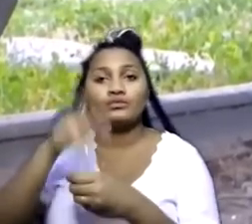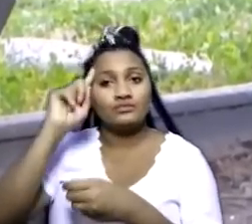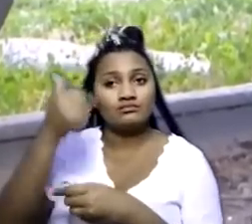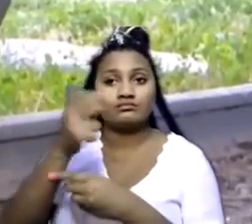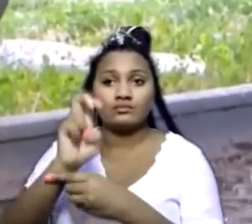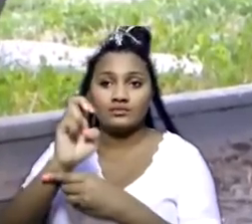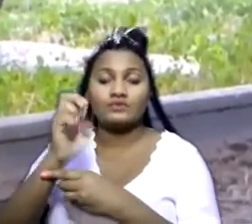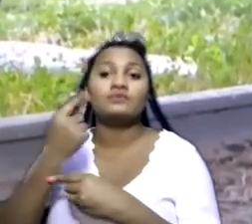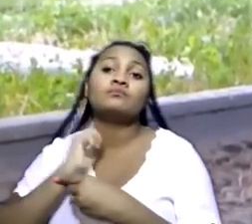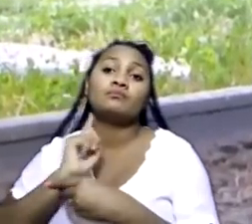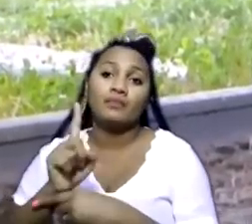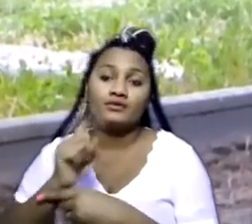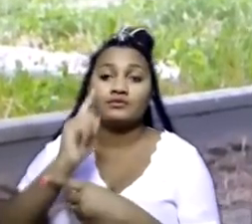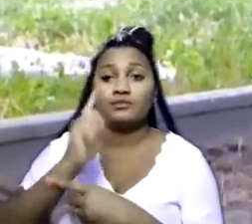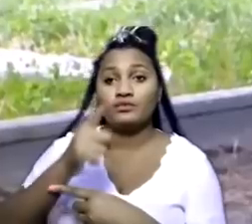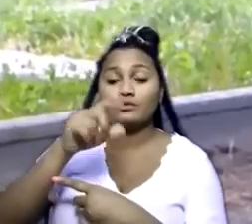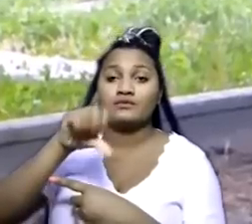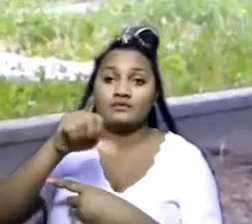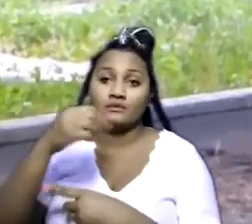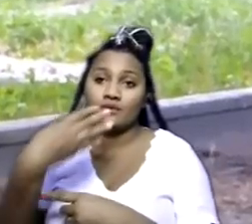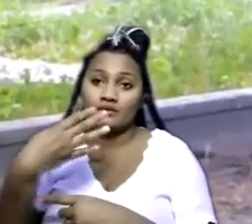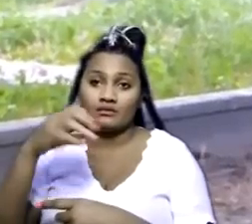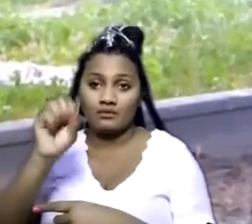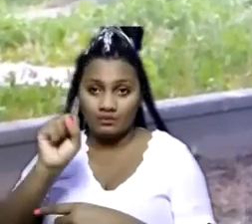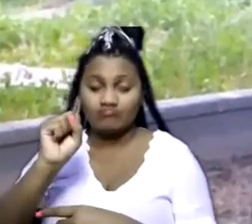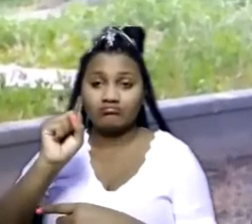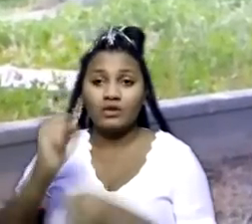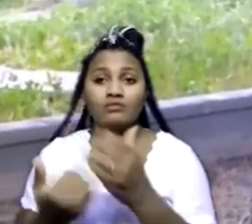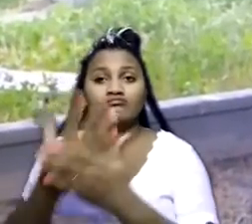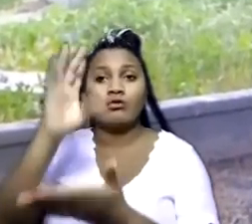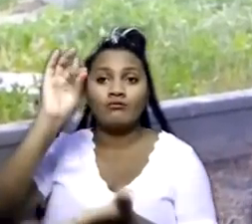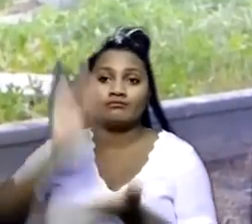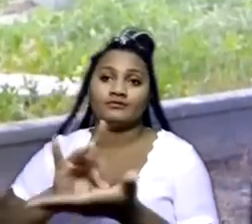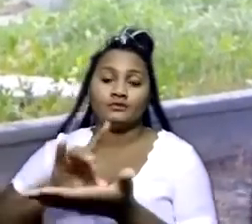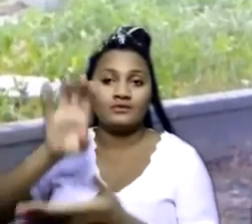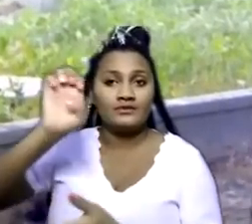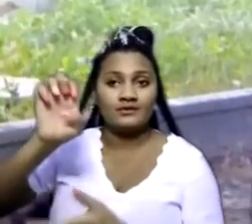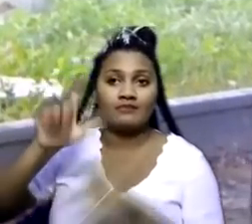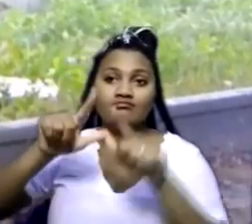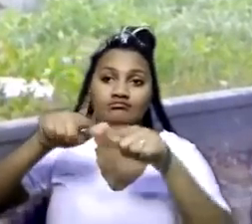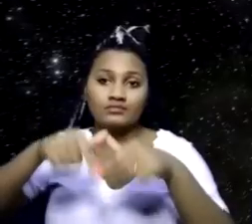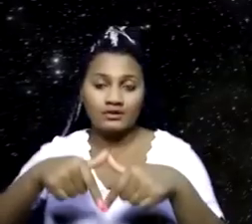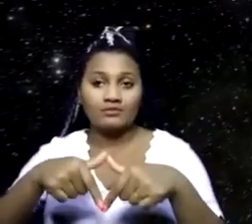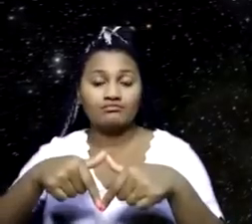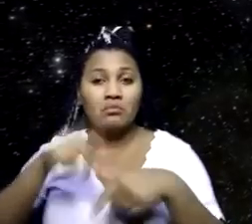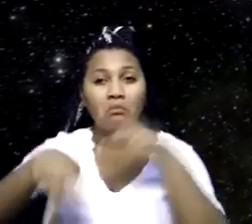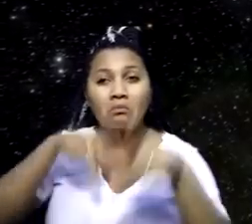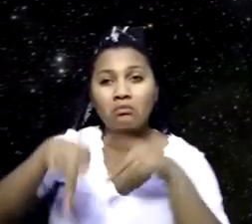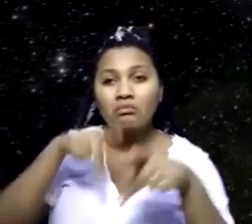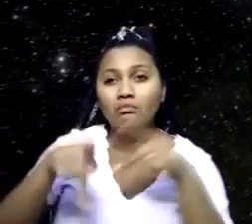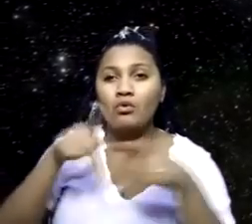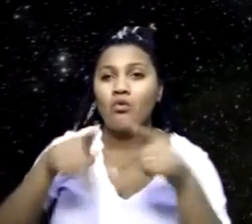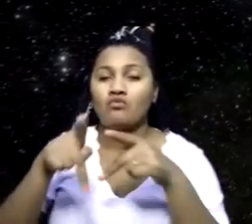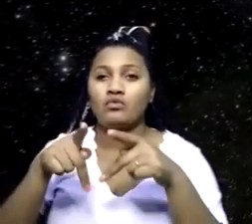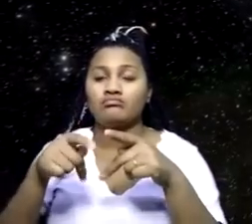maio de 1948 e estava criado oficialmente o Estado de Israel. Esse povo, que estava